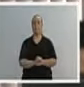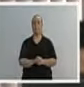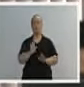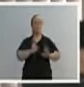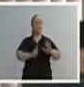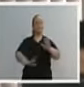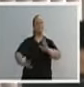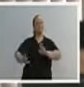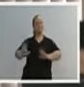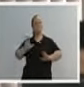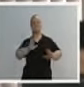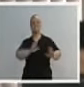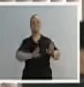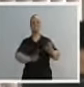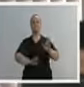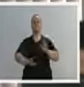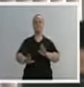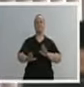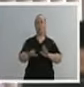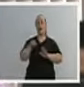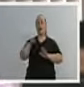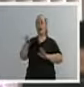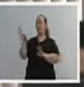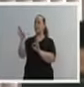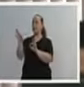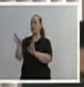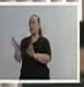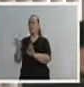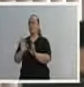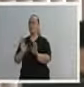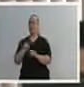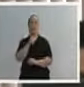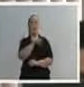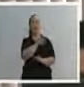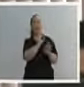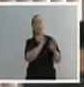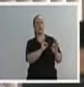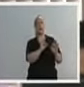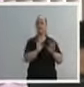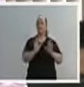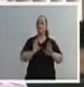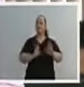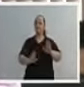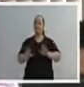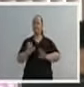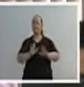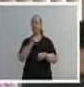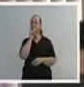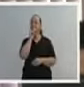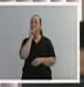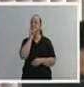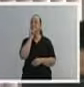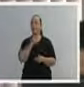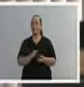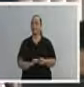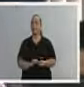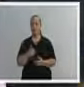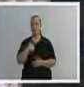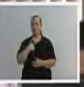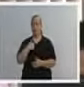ao queijo. Sabe, nem muito ao rato e nem muito ao queijo. Vou citar um exemplo bem prático, na condição de